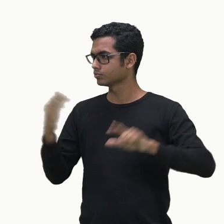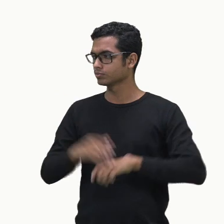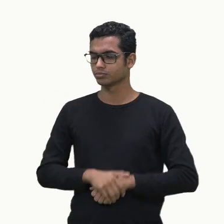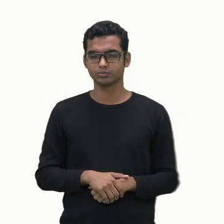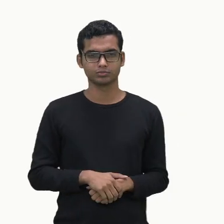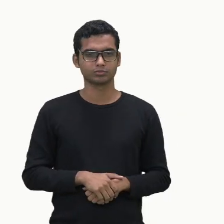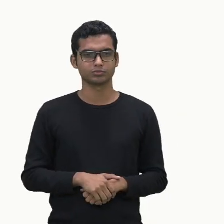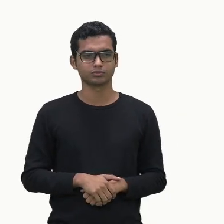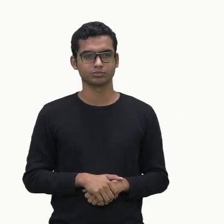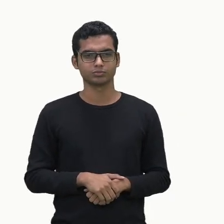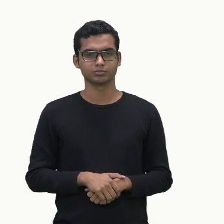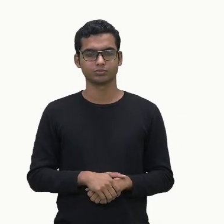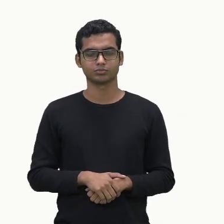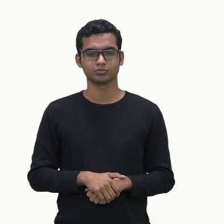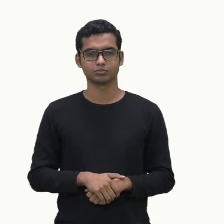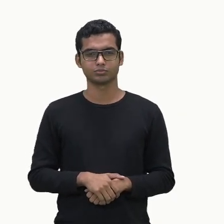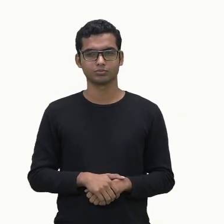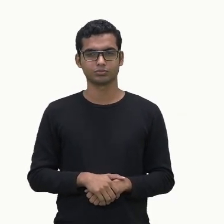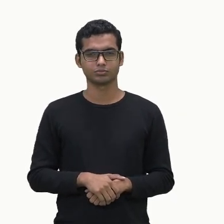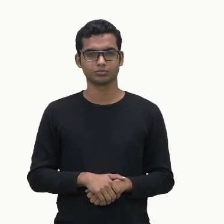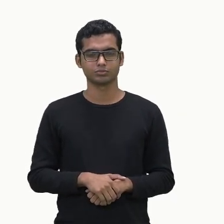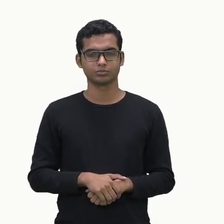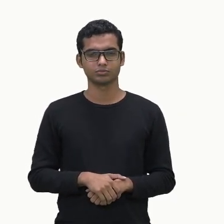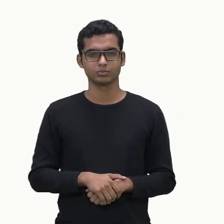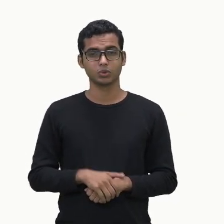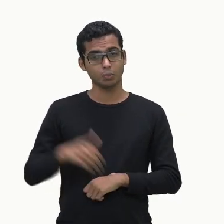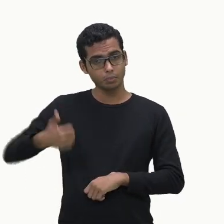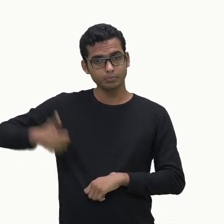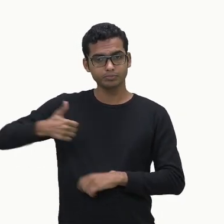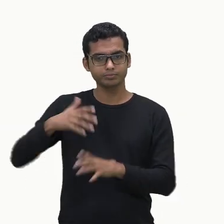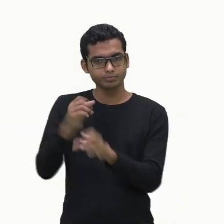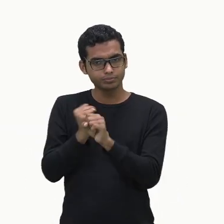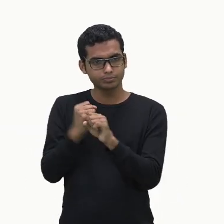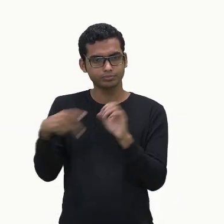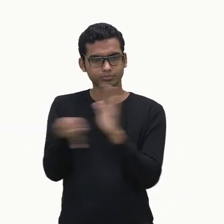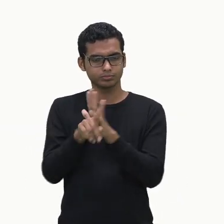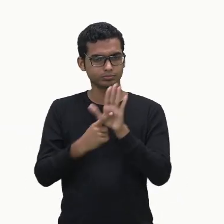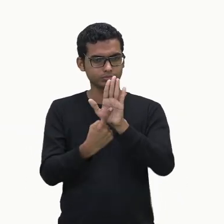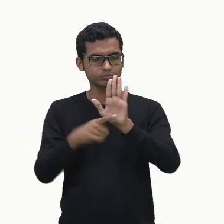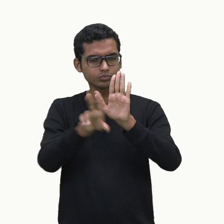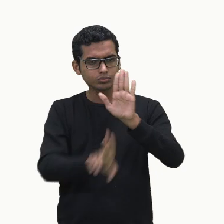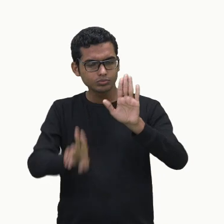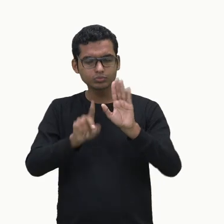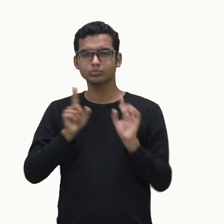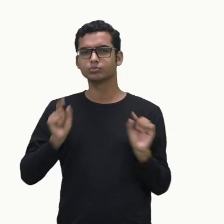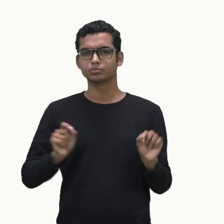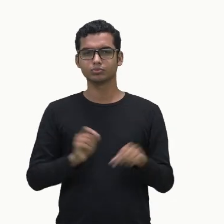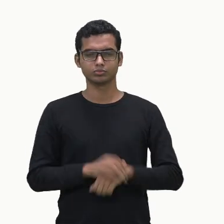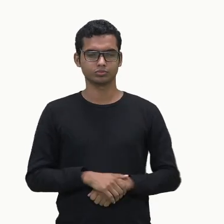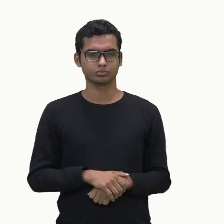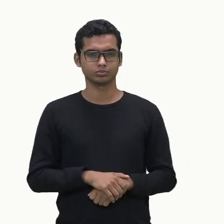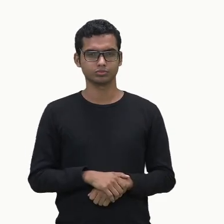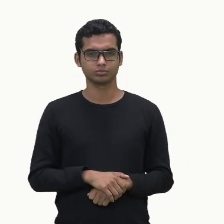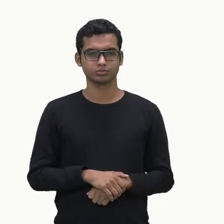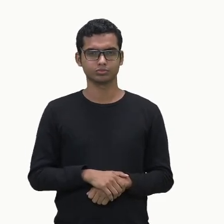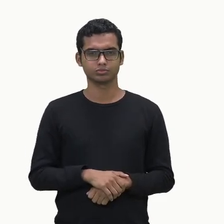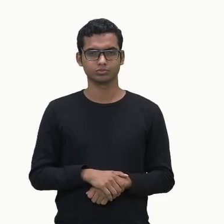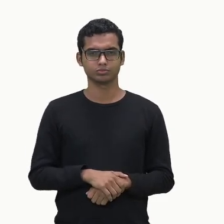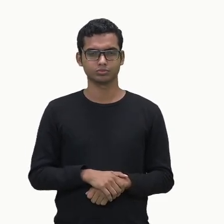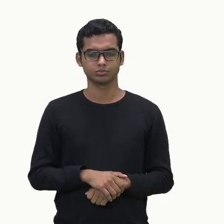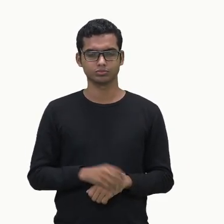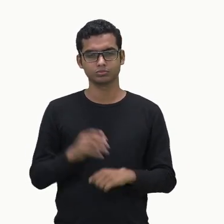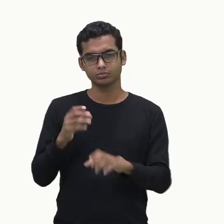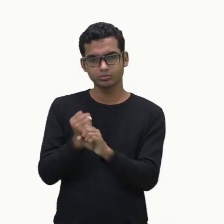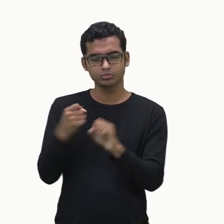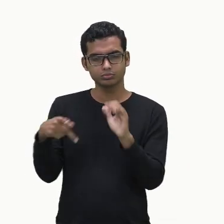então, com o primeiro cálculo aqui, para utilizar aqui, para a gente fazer, né, o cálculo da